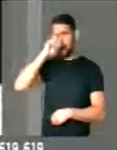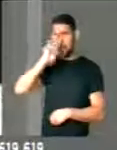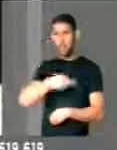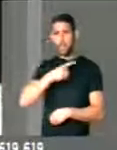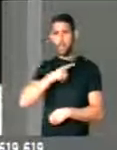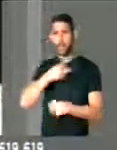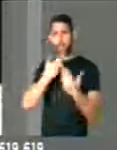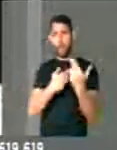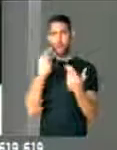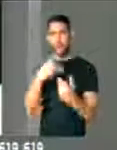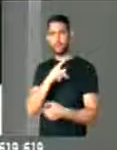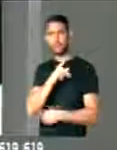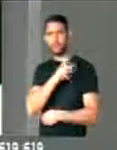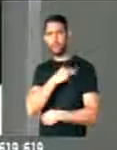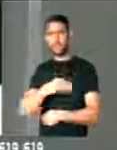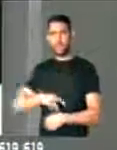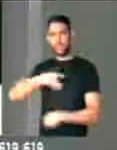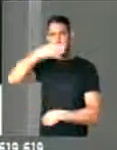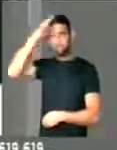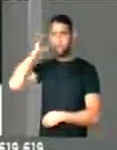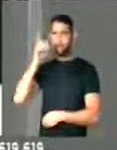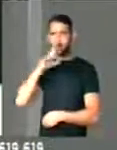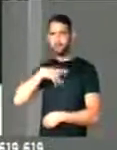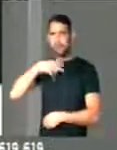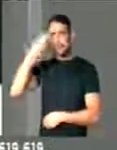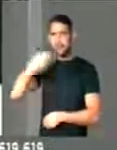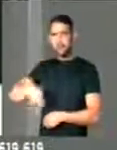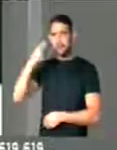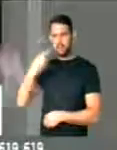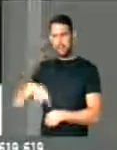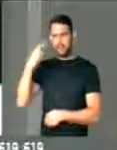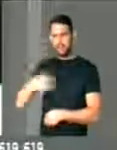esse de Temer vai repetir esse tipo de ação